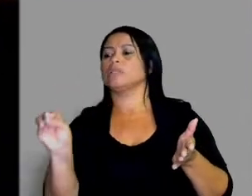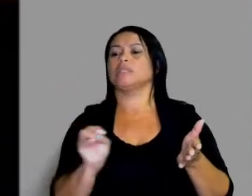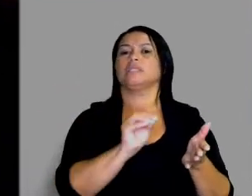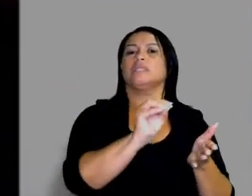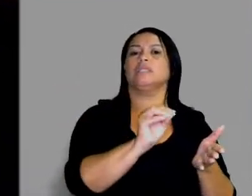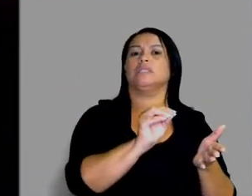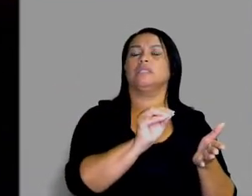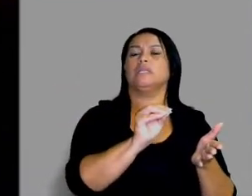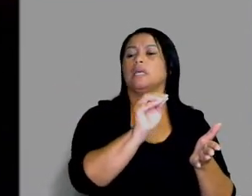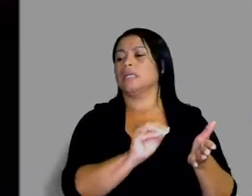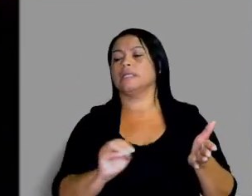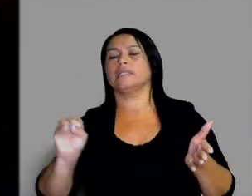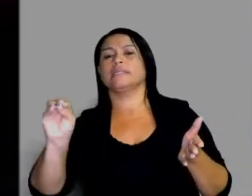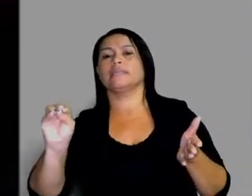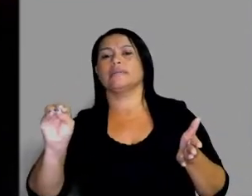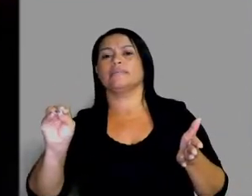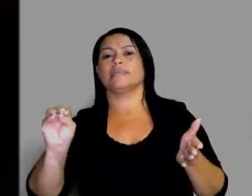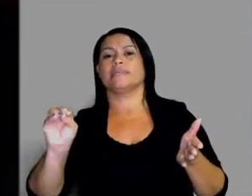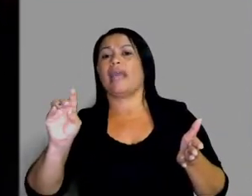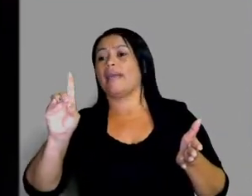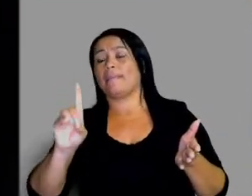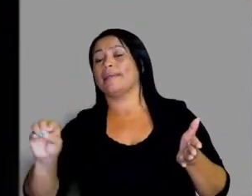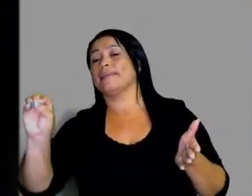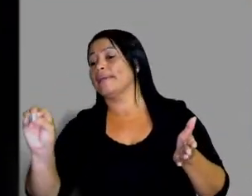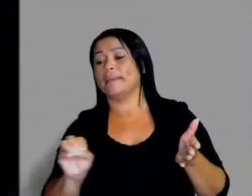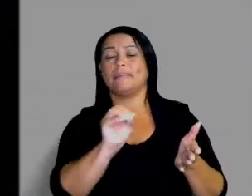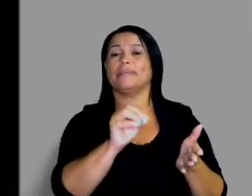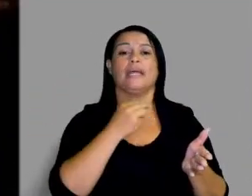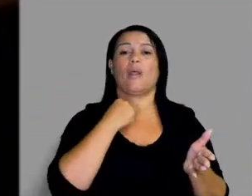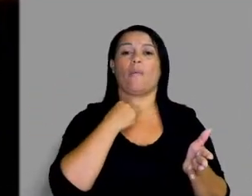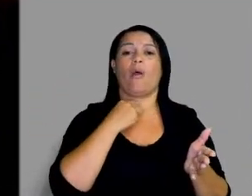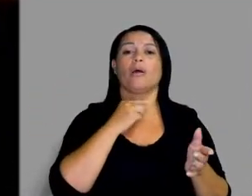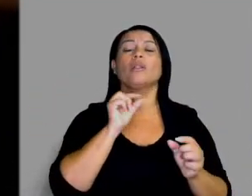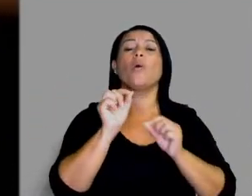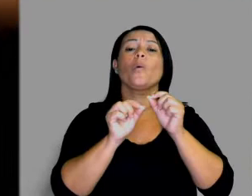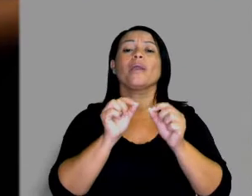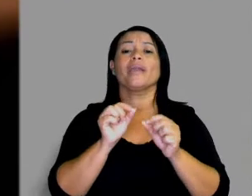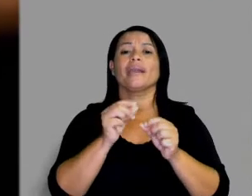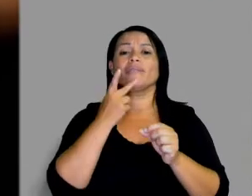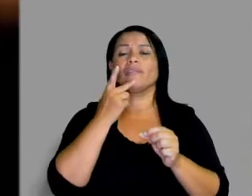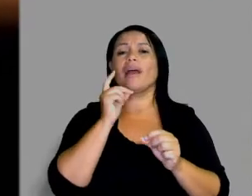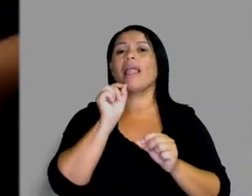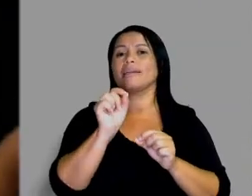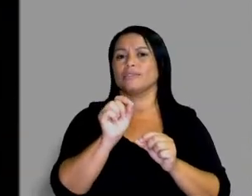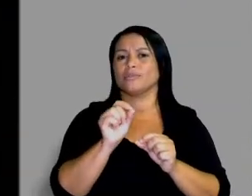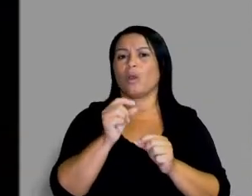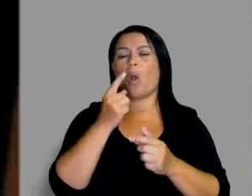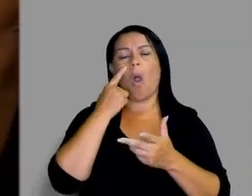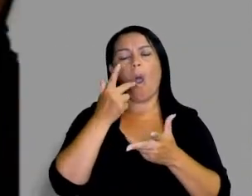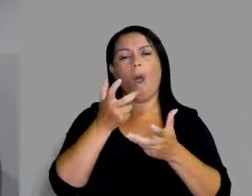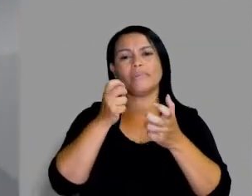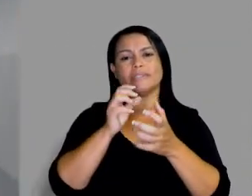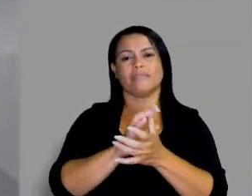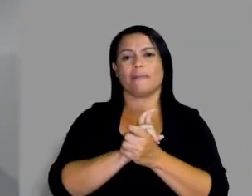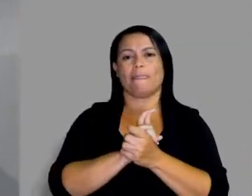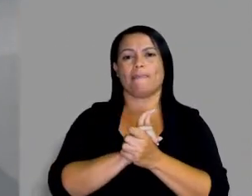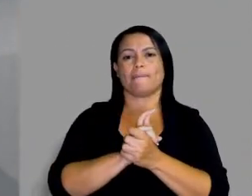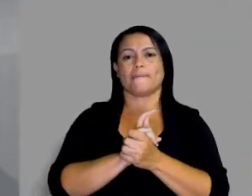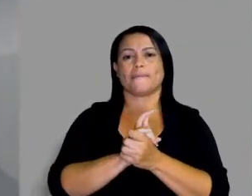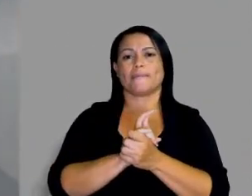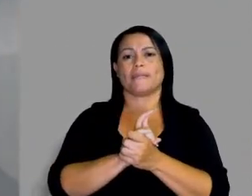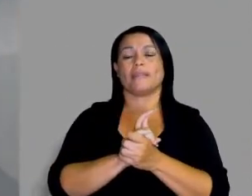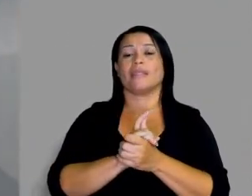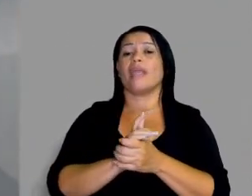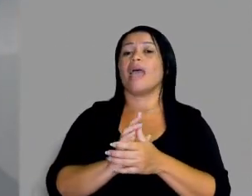desloca, nem para a direita, nem para a esquerda. Quem é que vai dizer isso aí? Aqui, ó.